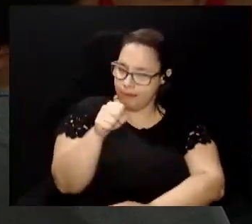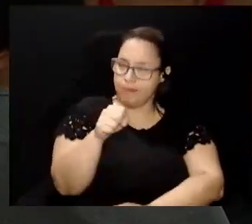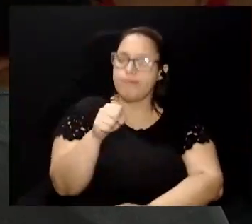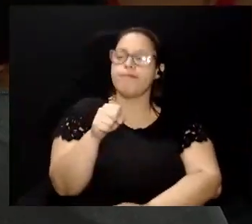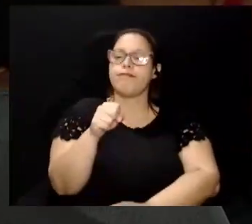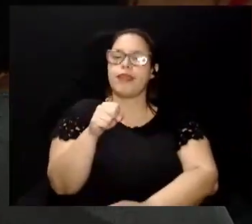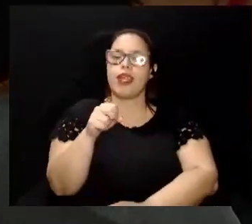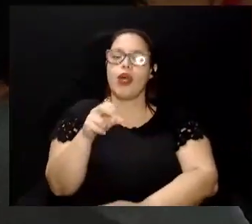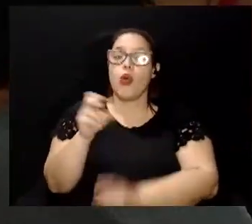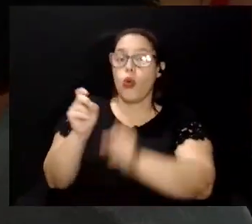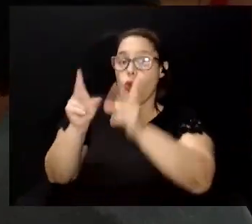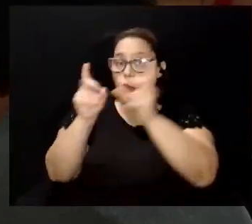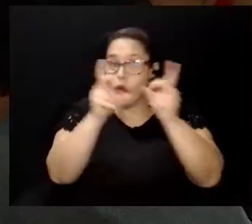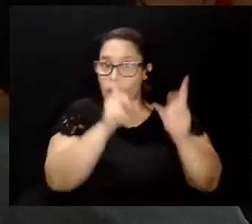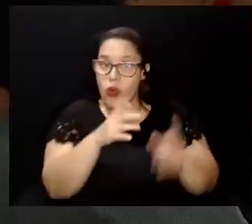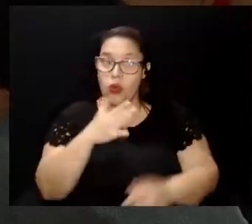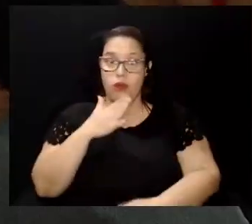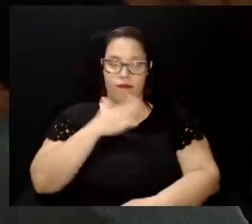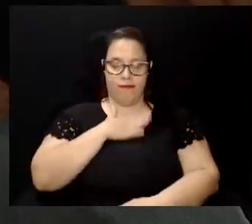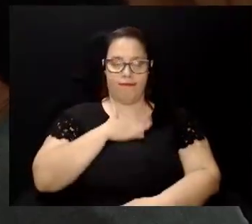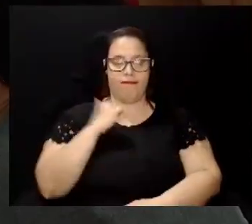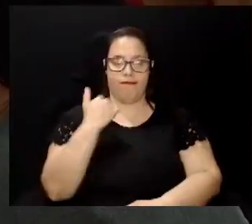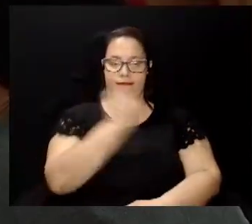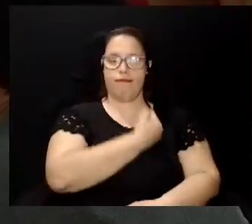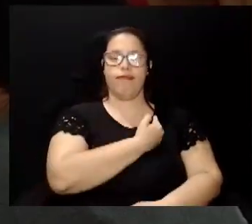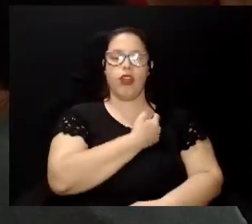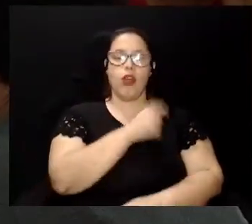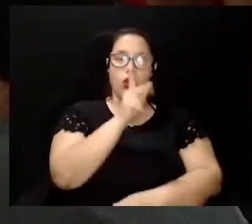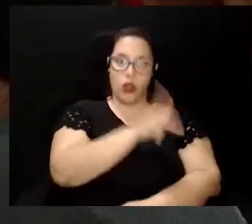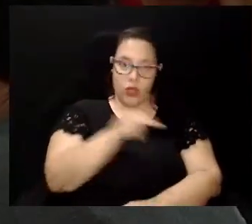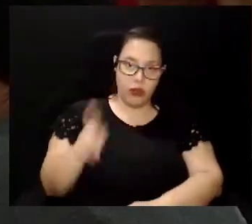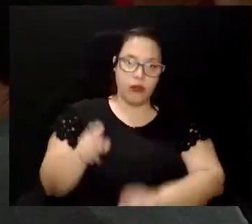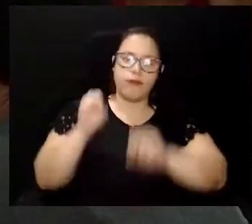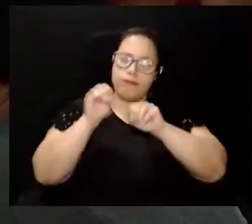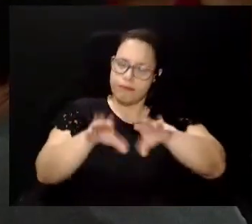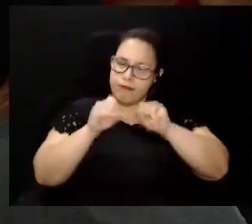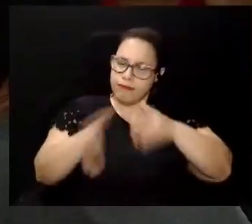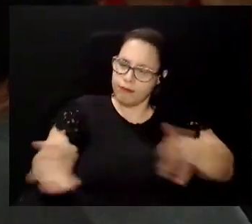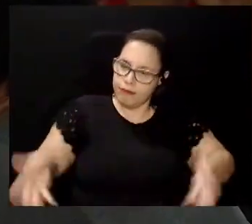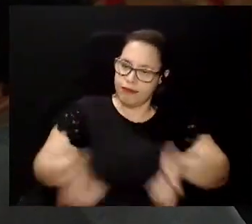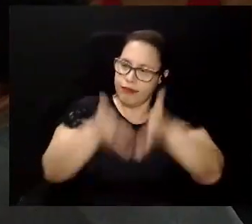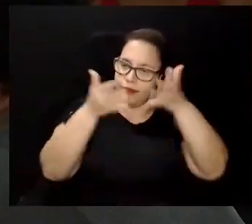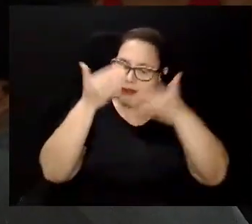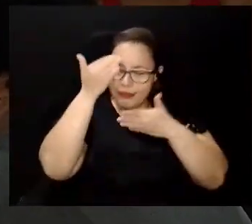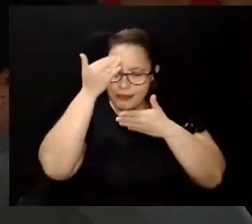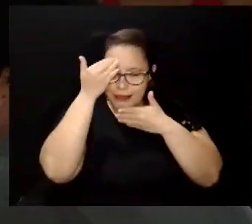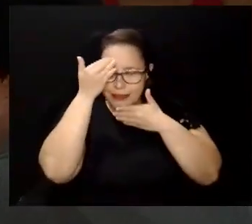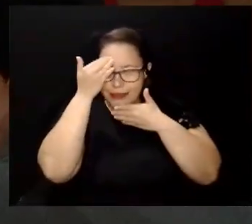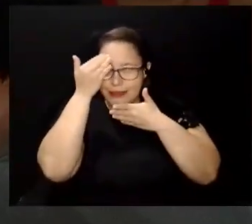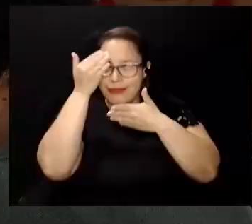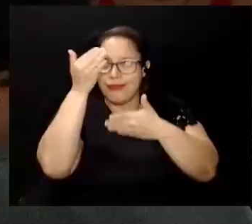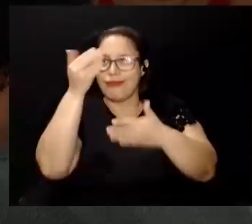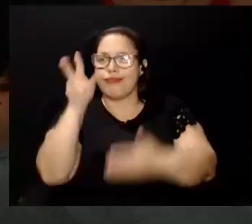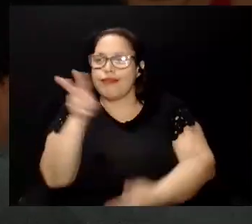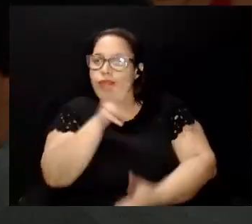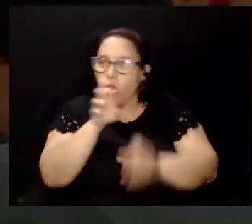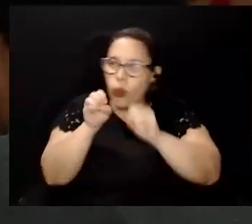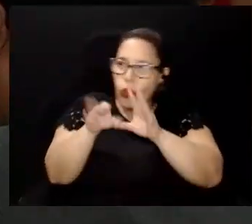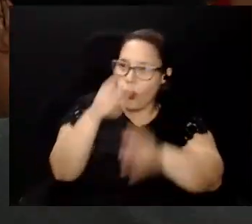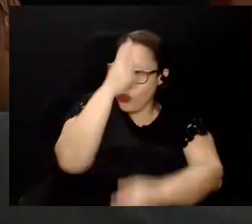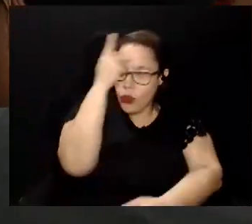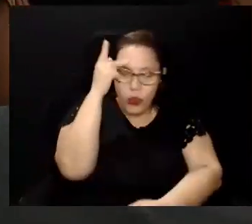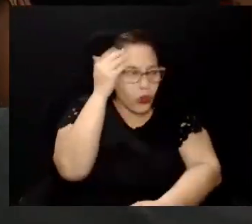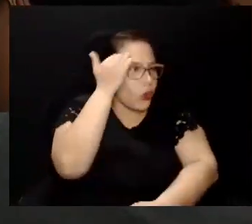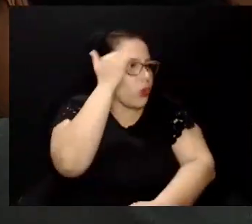emocional, na parte... eu já estou vendendo isso. Então, assim, para a gente que é professora, assim, que ensina, é muito gratificante você ver que